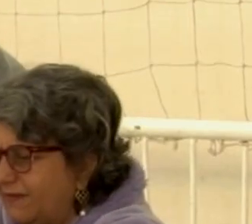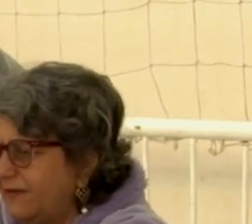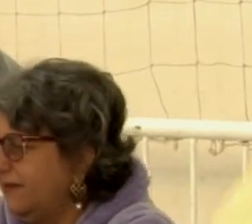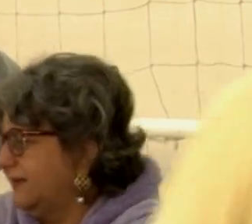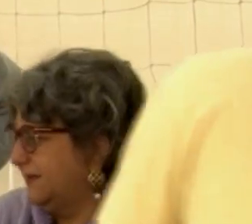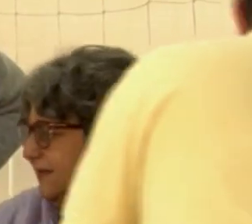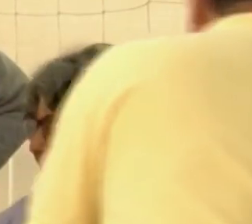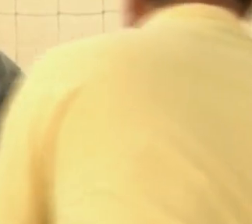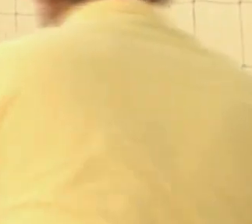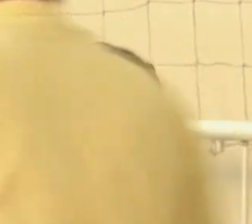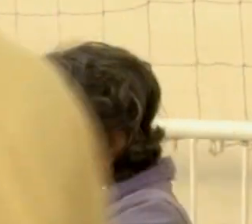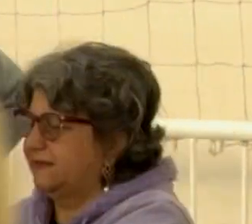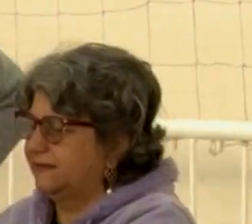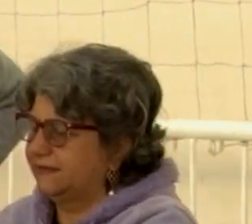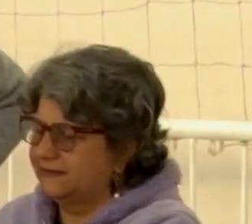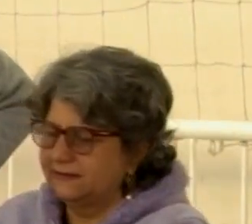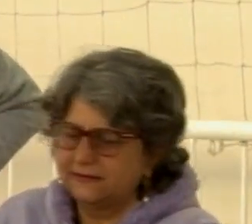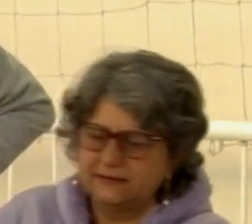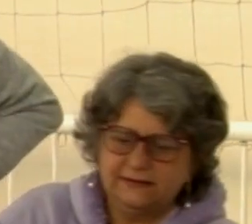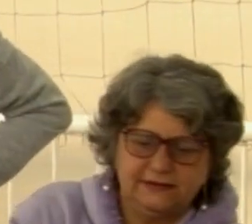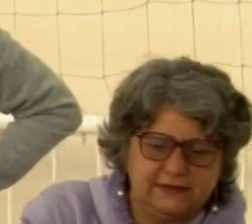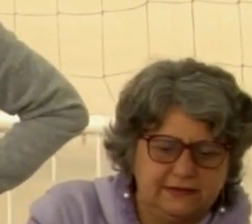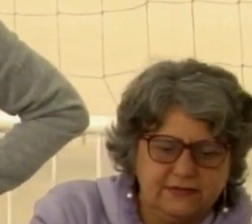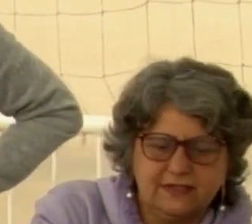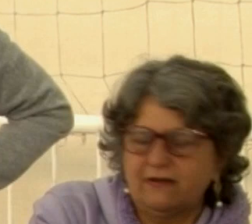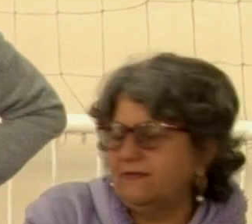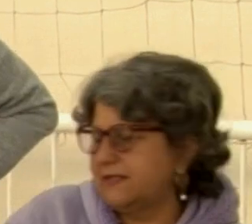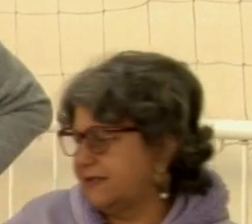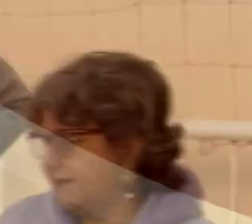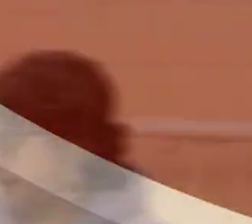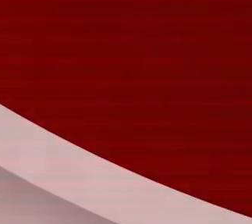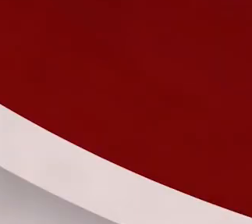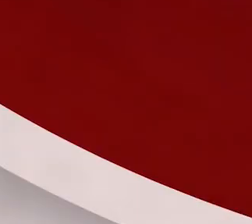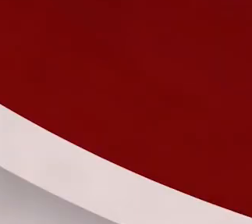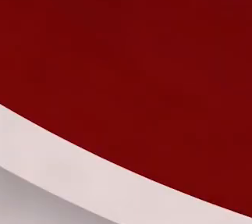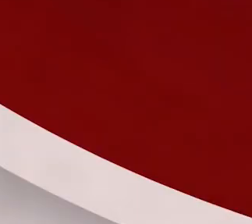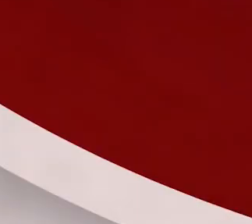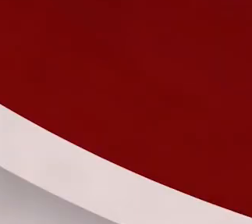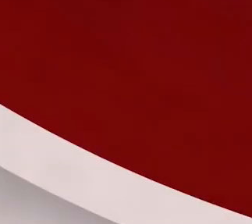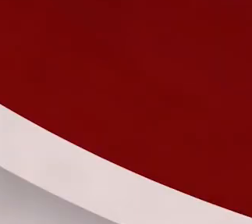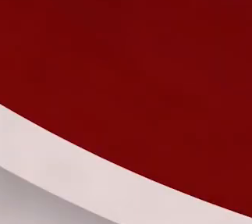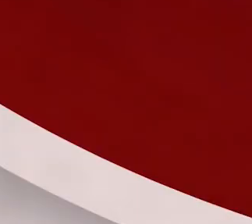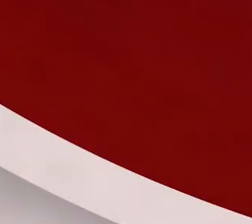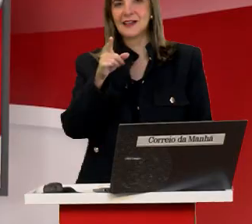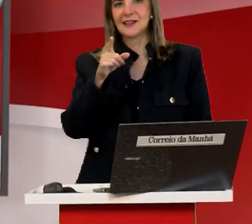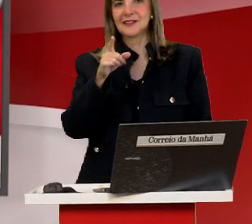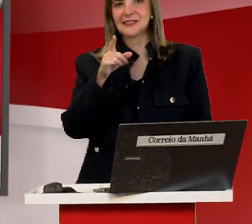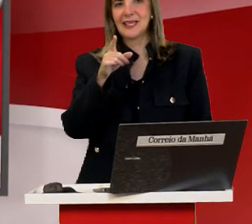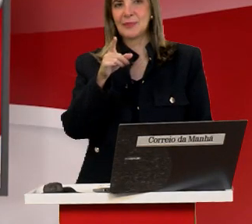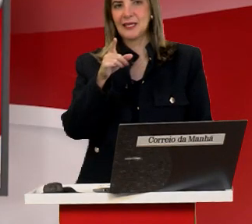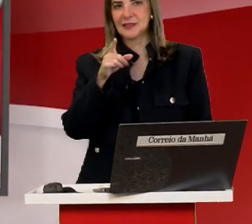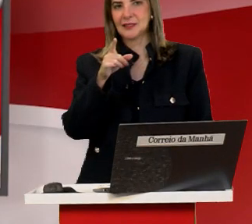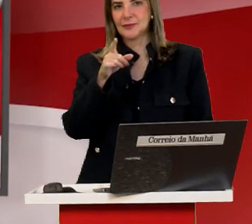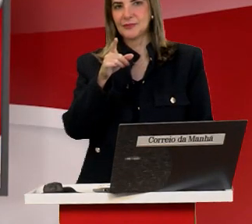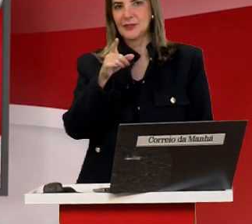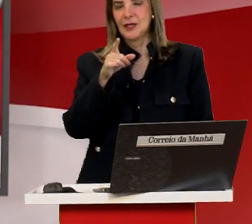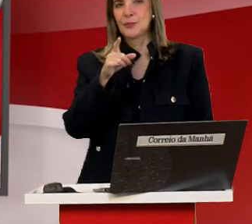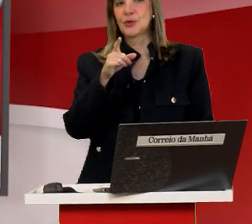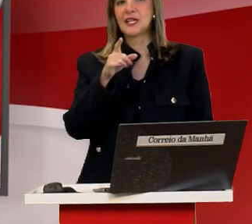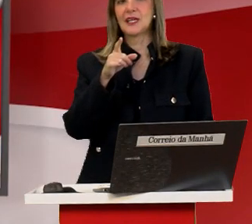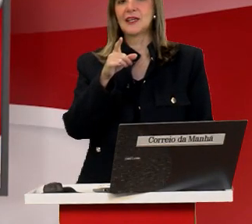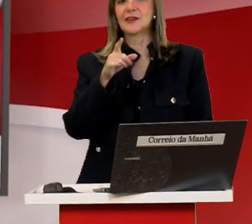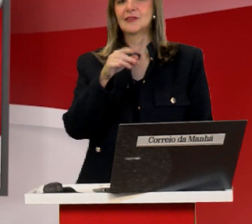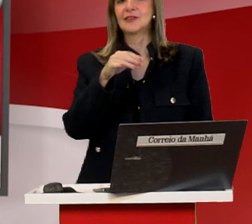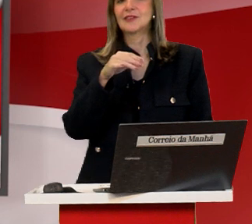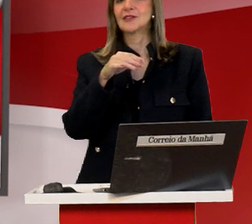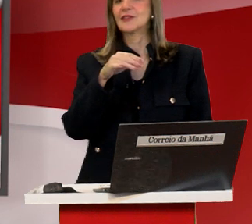assumem o cargo no dia 1eo de janeiro de 2025 vem aqui na na aberta é